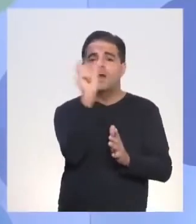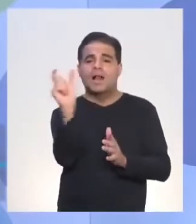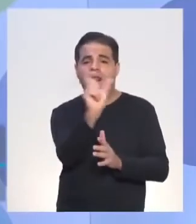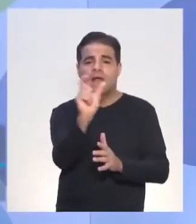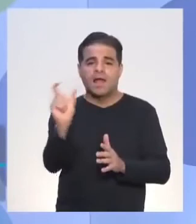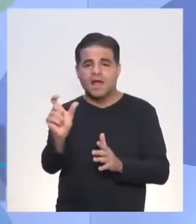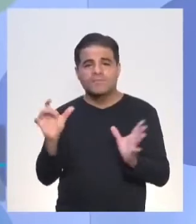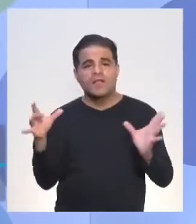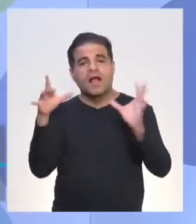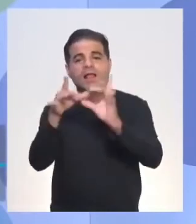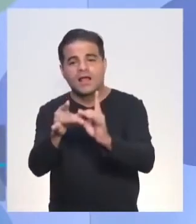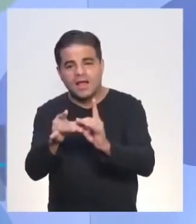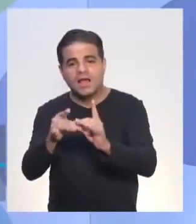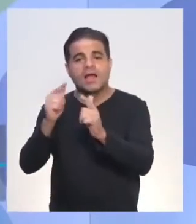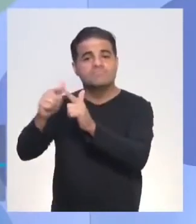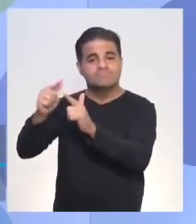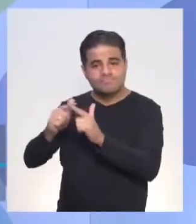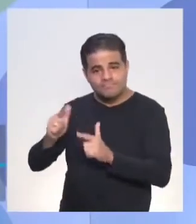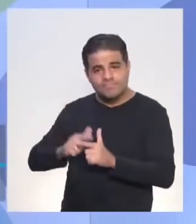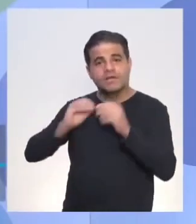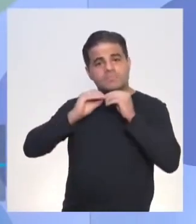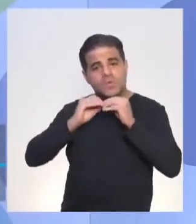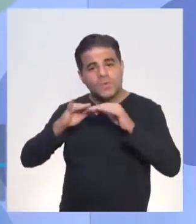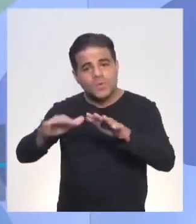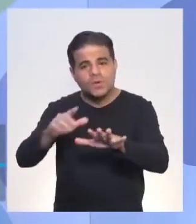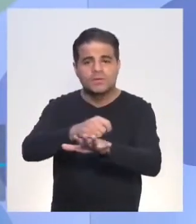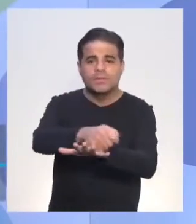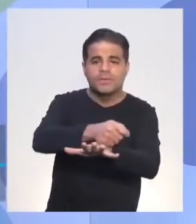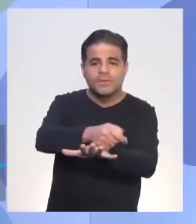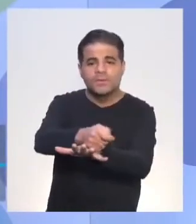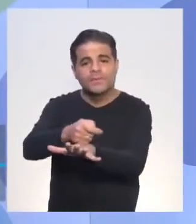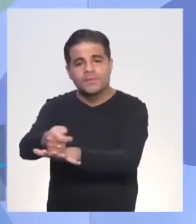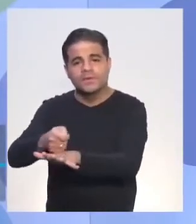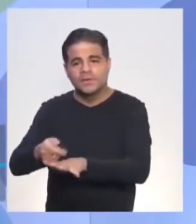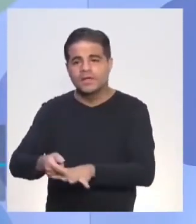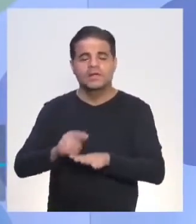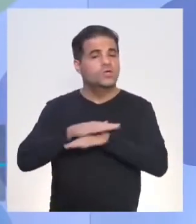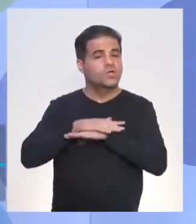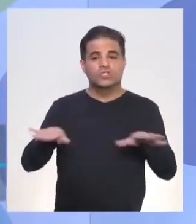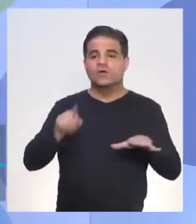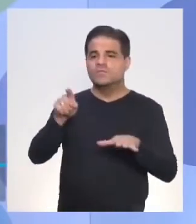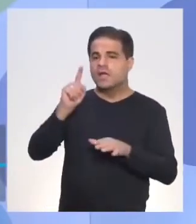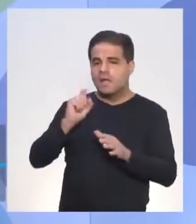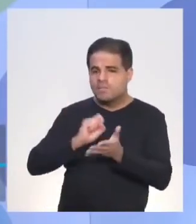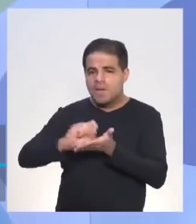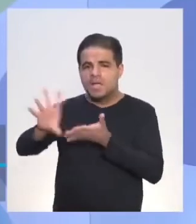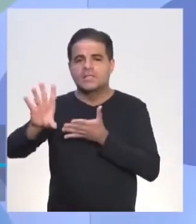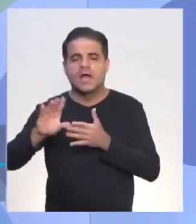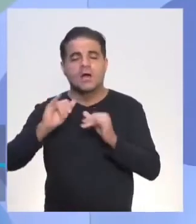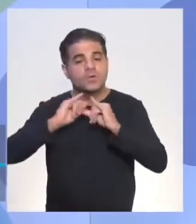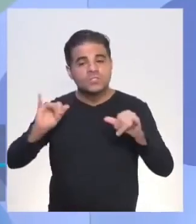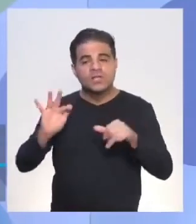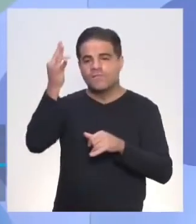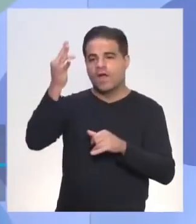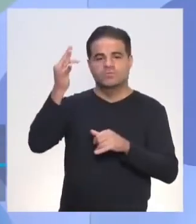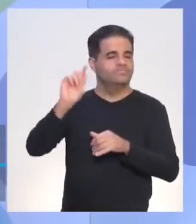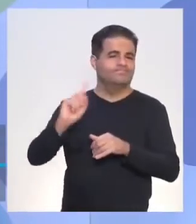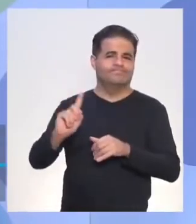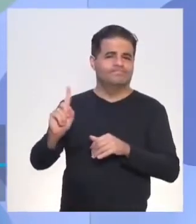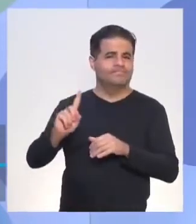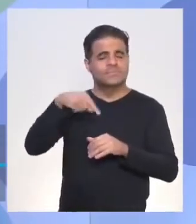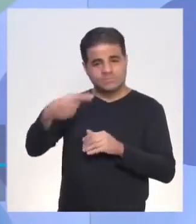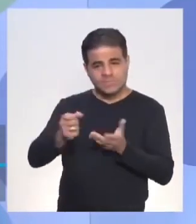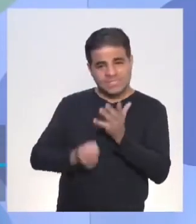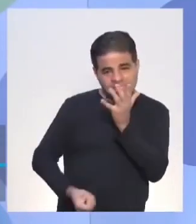que estão ligadas à problemática da disseminação das fake news, né? Ou seja, não é simplesmente você mandar uma notícia falsa. A partir do momento que